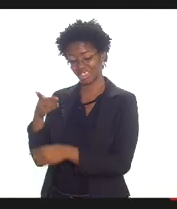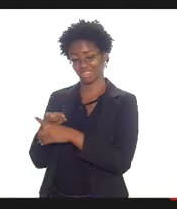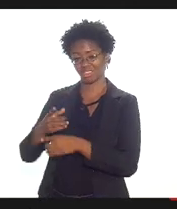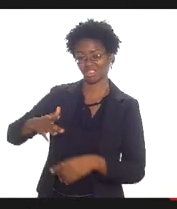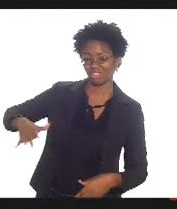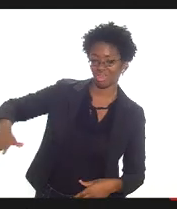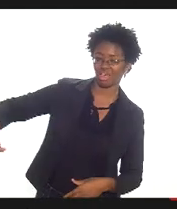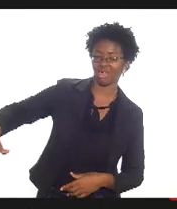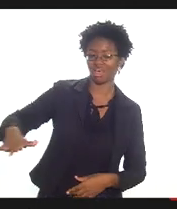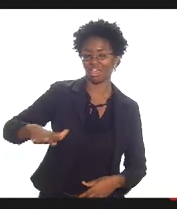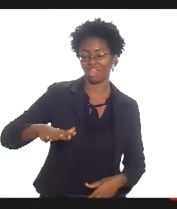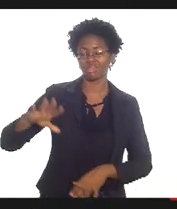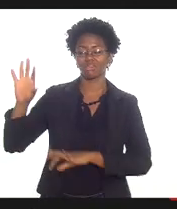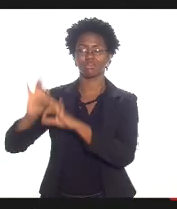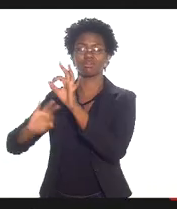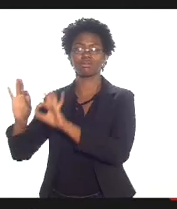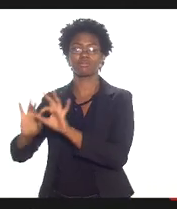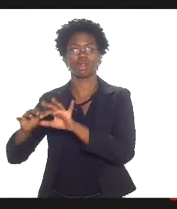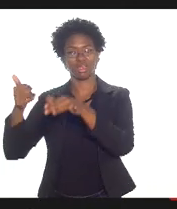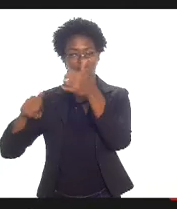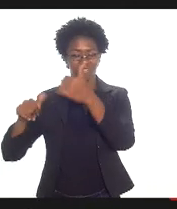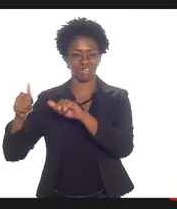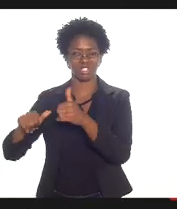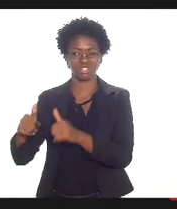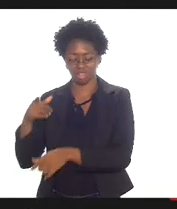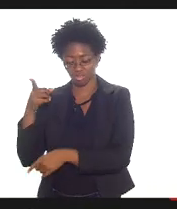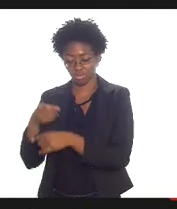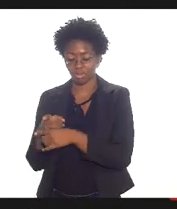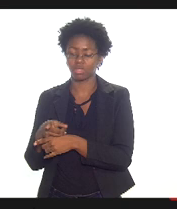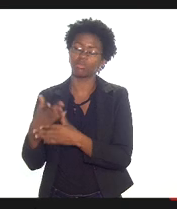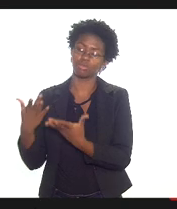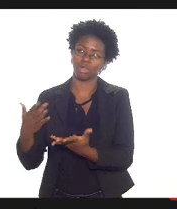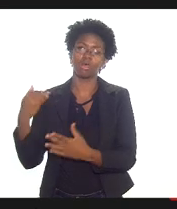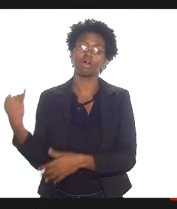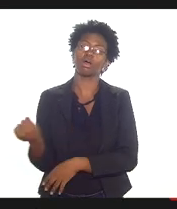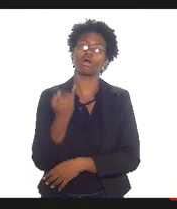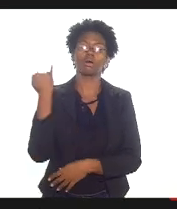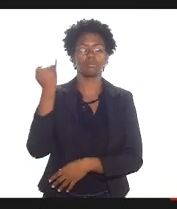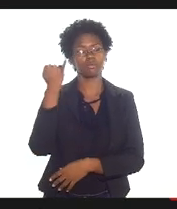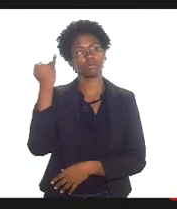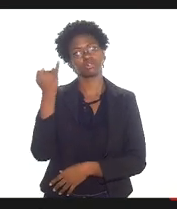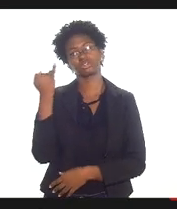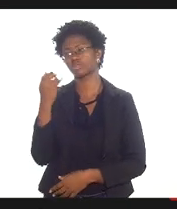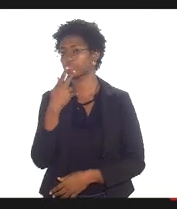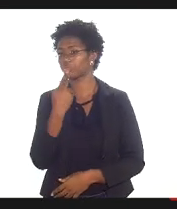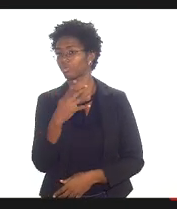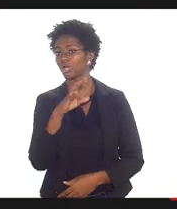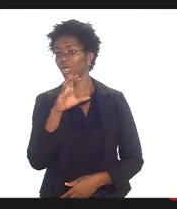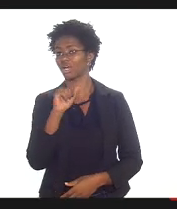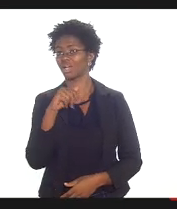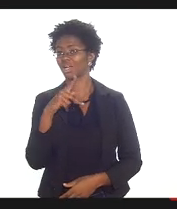do plano de avaliação de descoberta é crucial para a definição do campo.